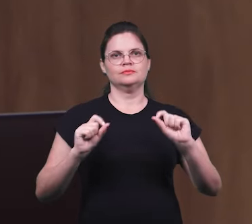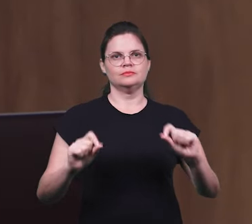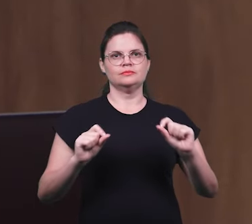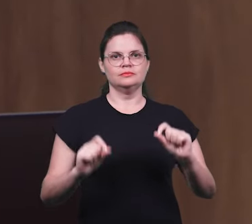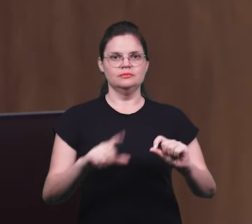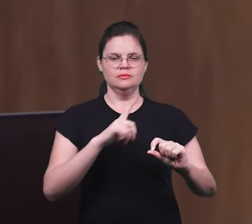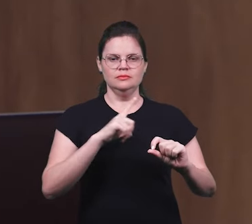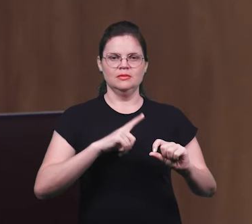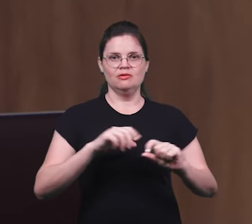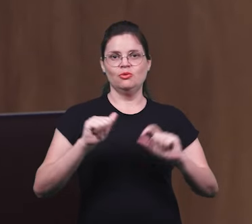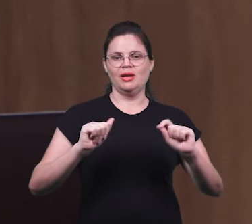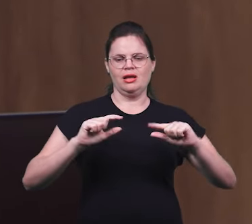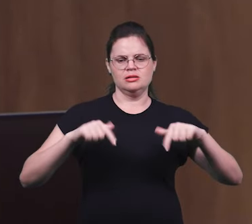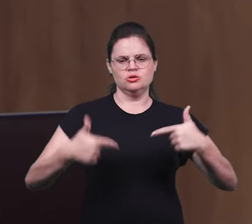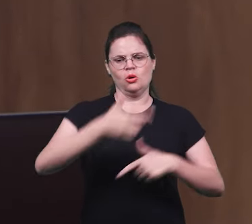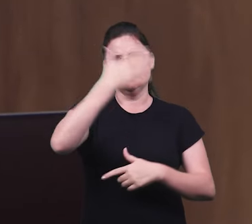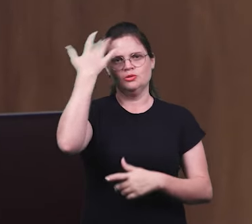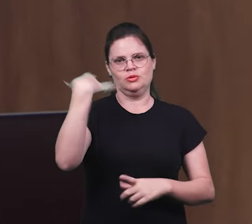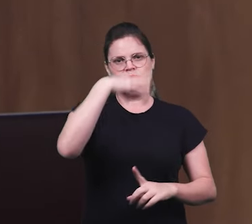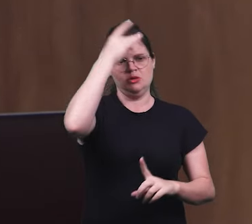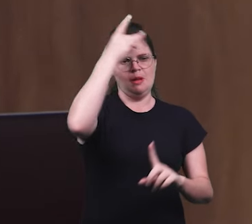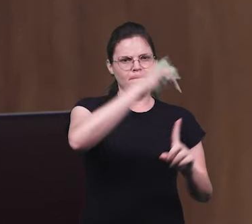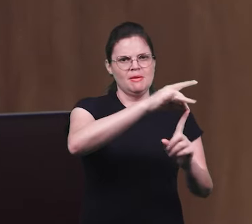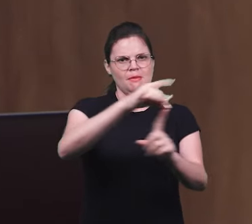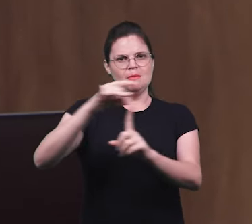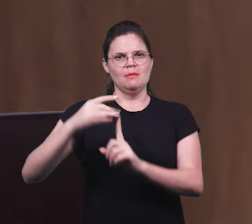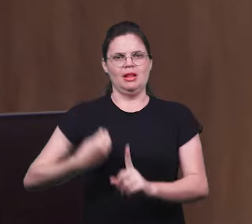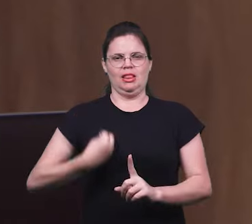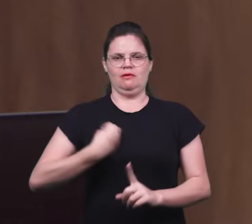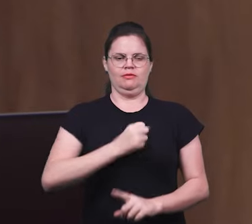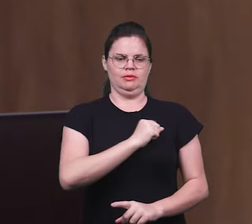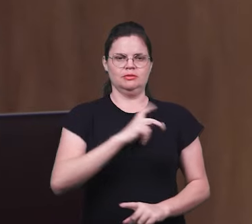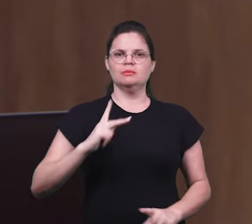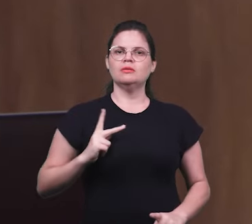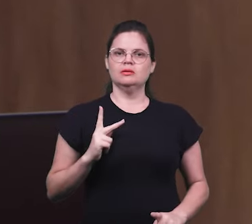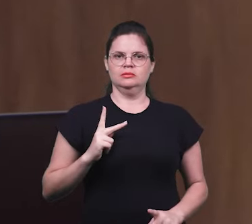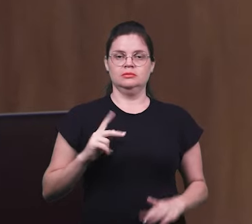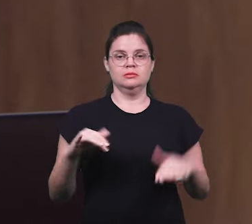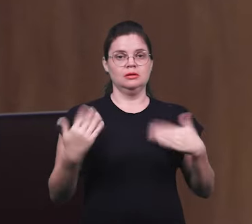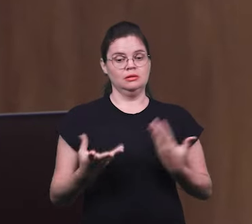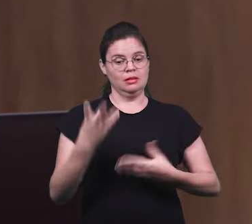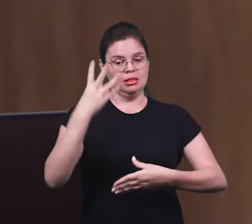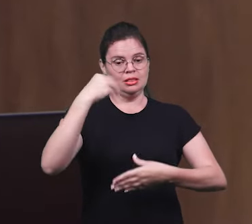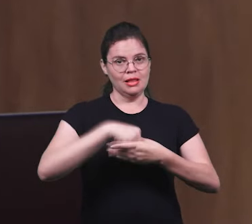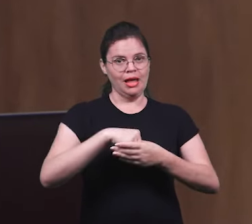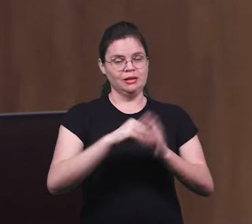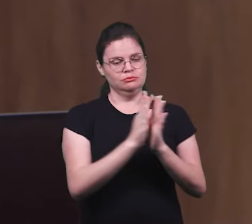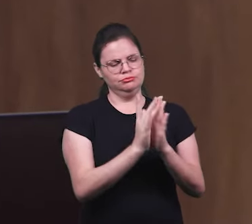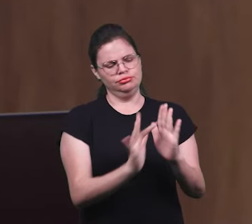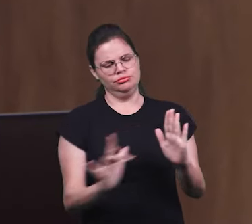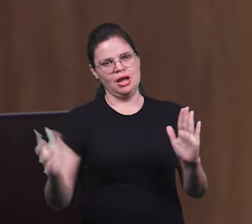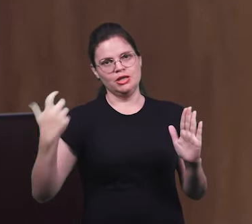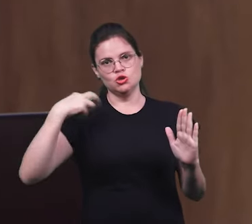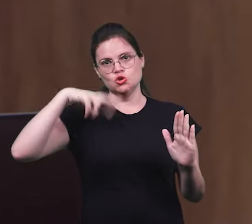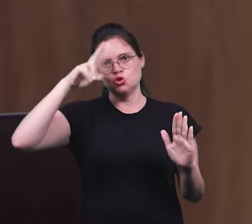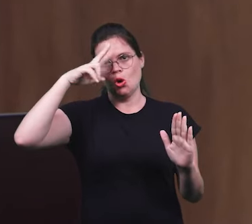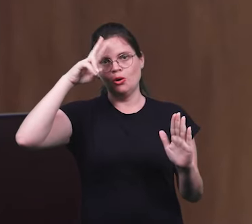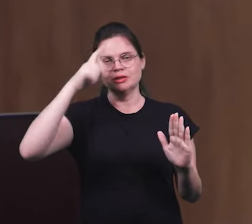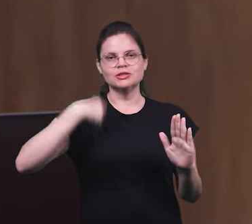os atos do Espírito Santo na vida dos apóstolos. Então a gente vê dentro da história, nós estamos